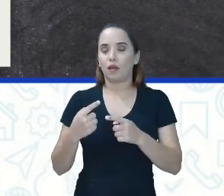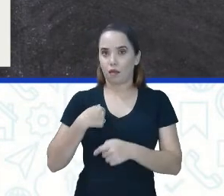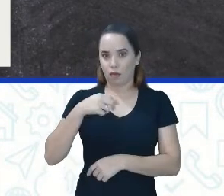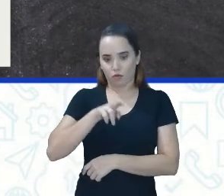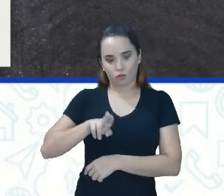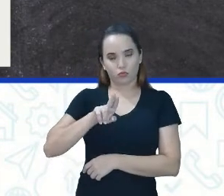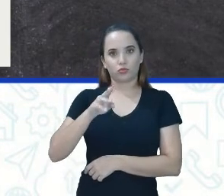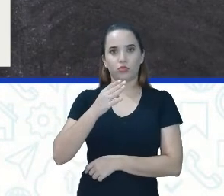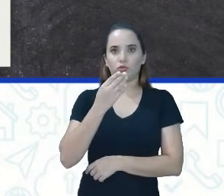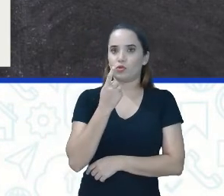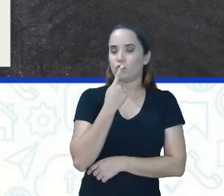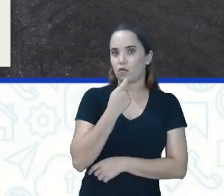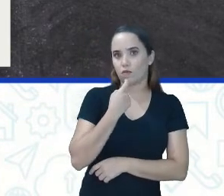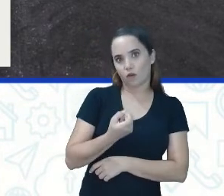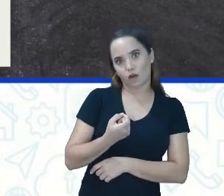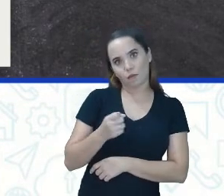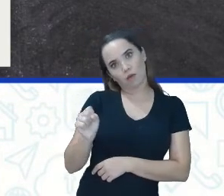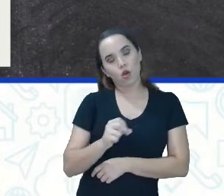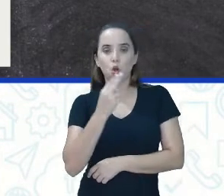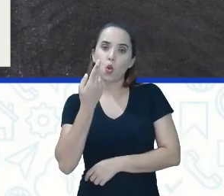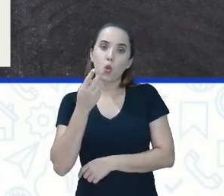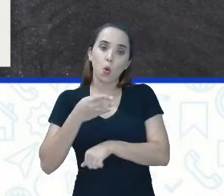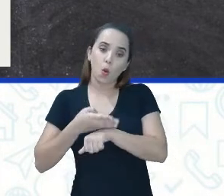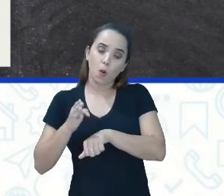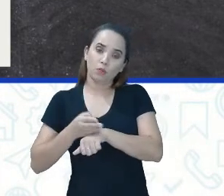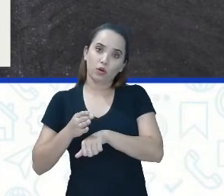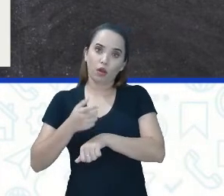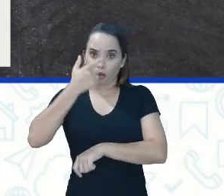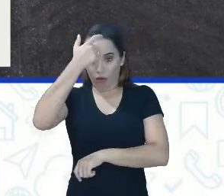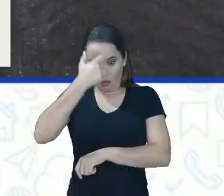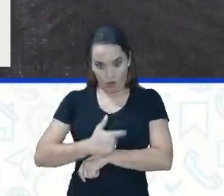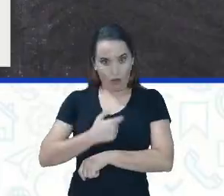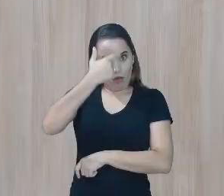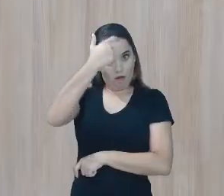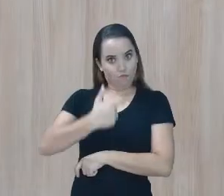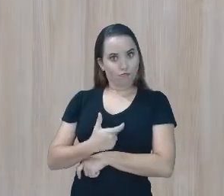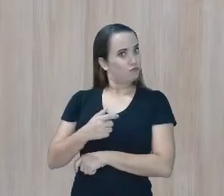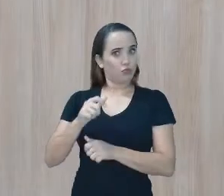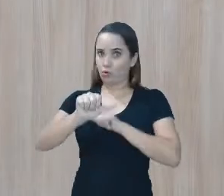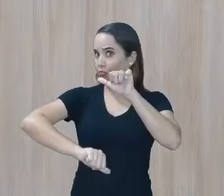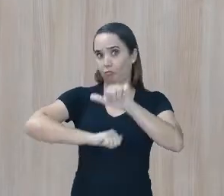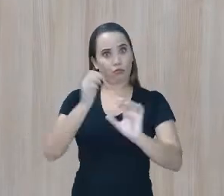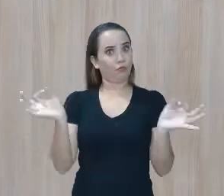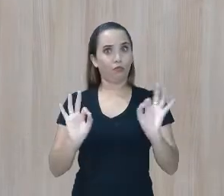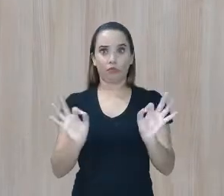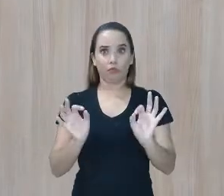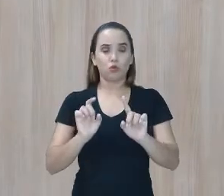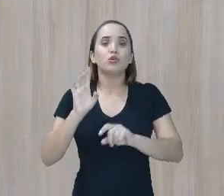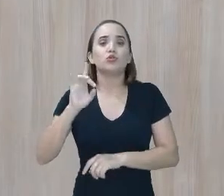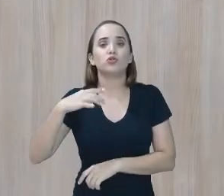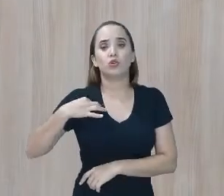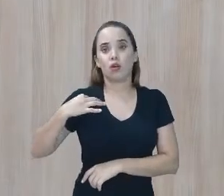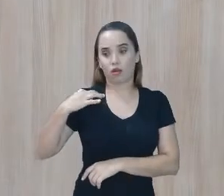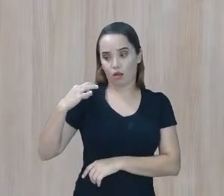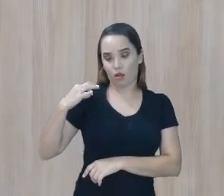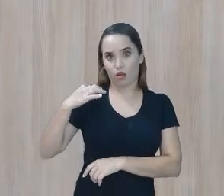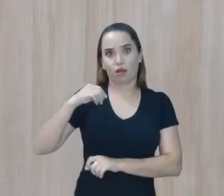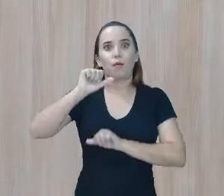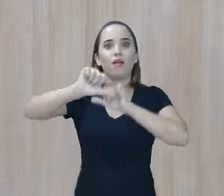camisa branca, eu não vou mudar, a minha personalidade vai ser a mesma. Eu vou ser a mesma pessoa, só que eu vou estar apenas com